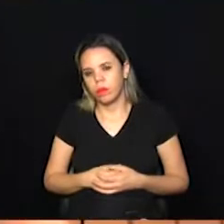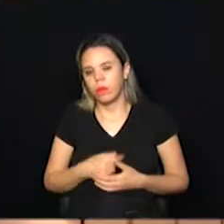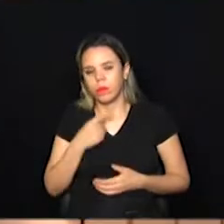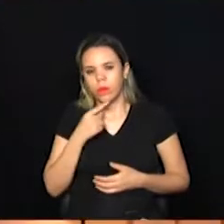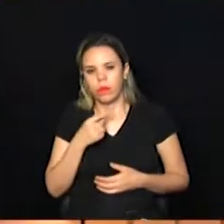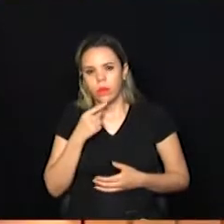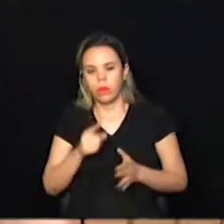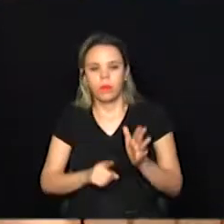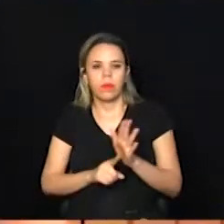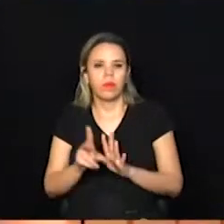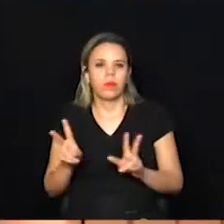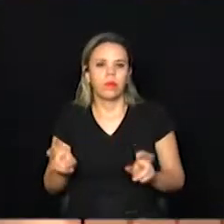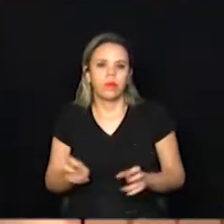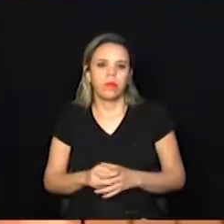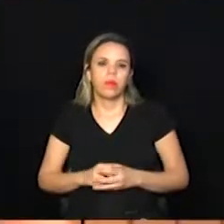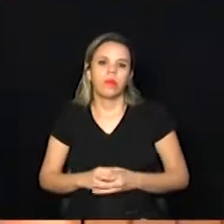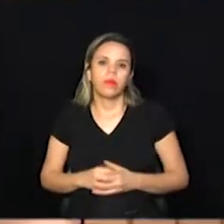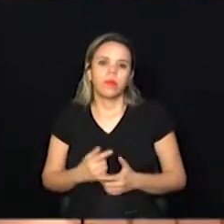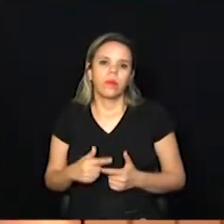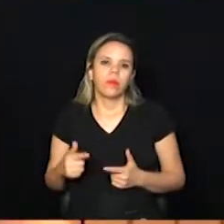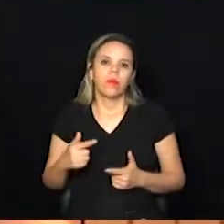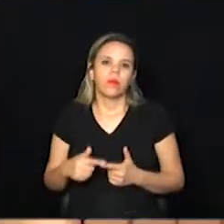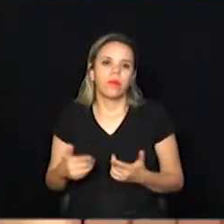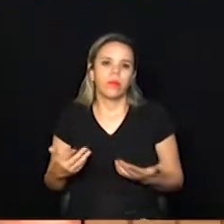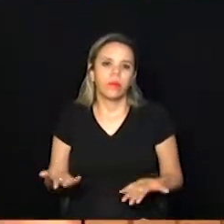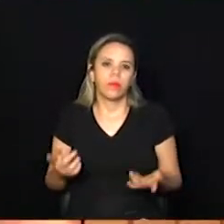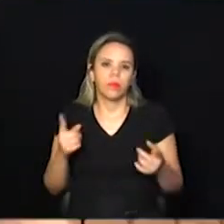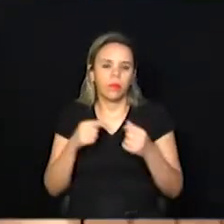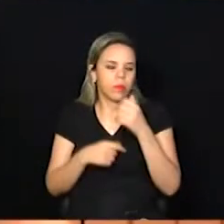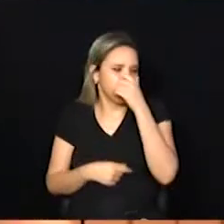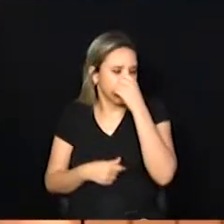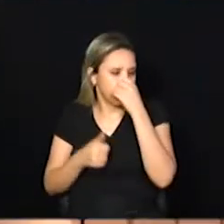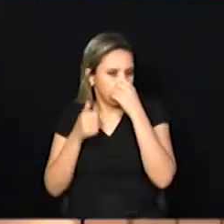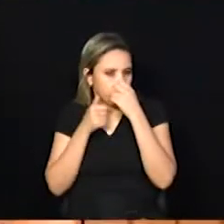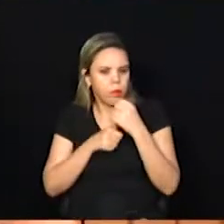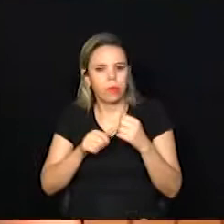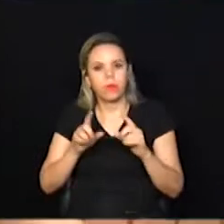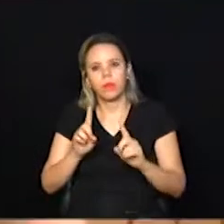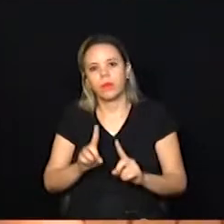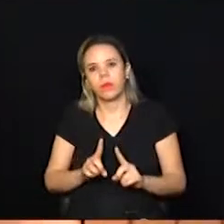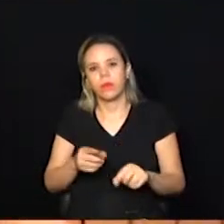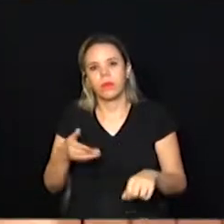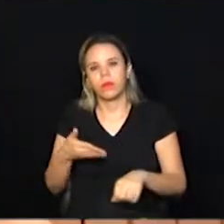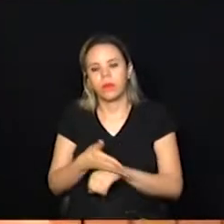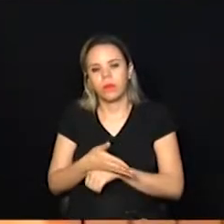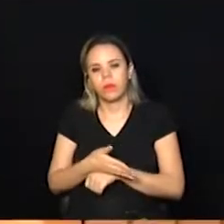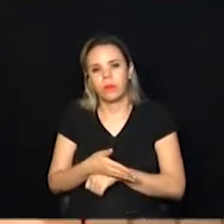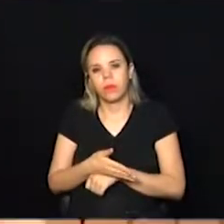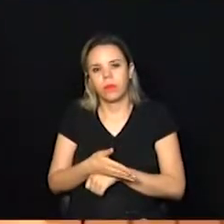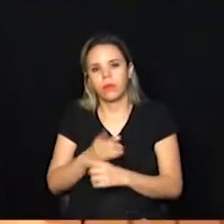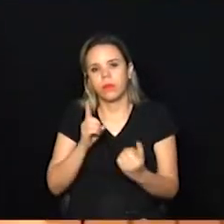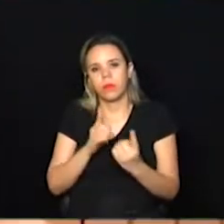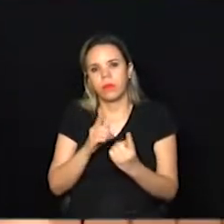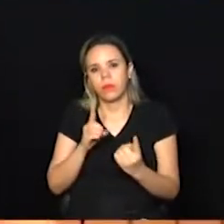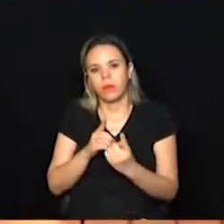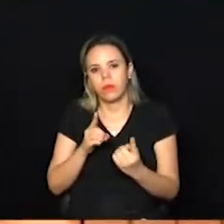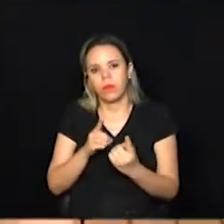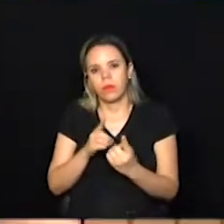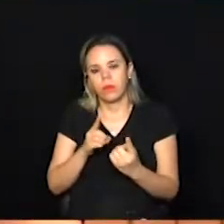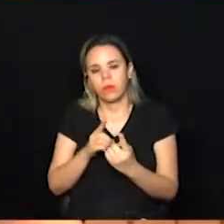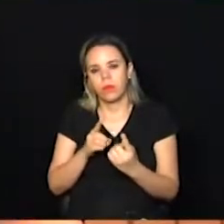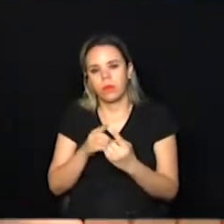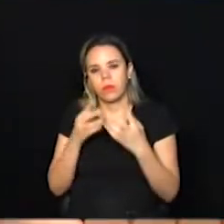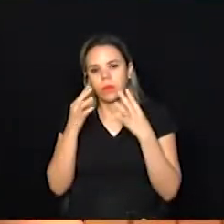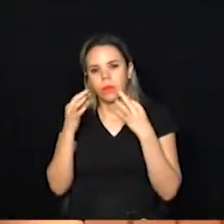questionado sobre essa situação, a dificuldade de uma mulher com deficiência acessar os serviços de